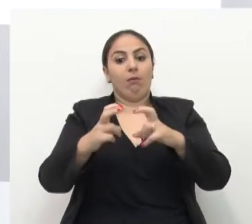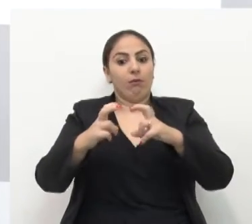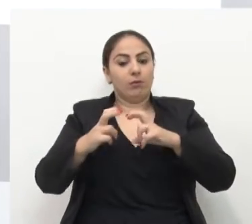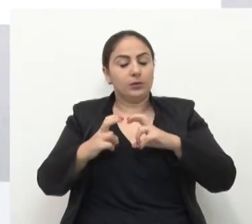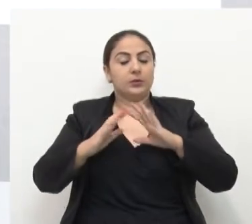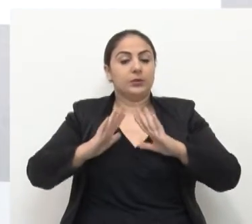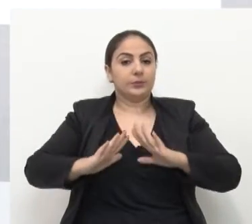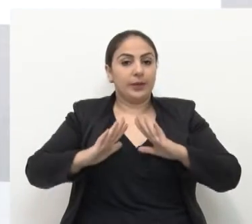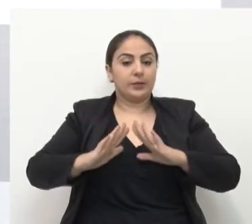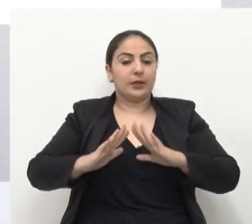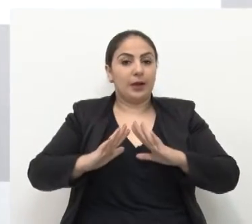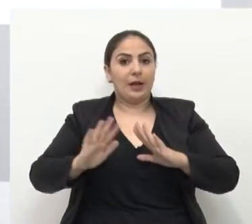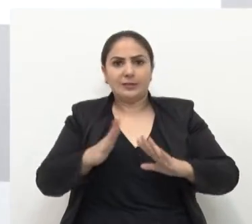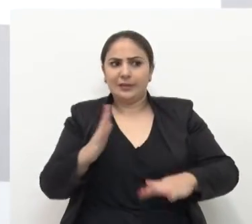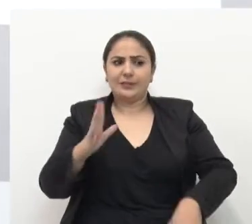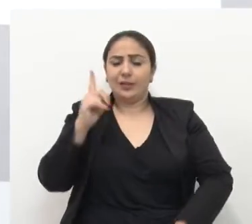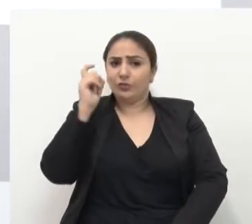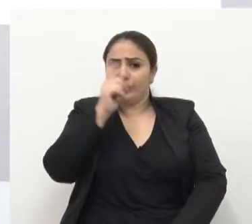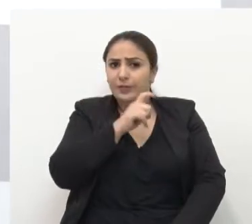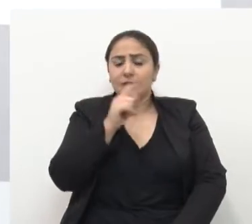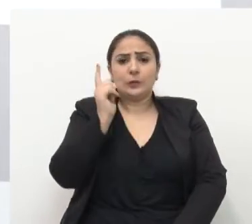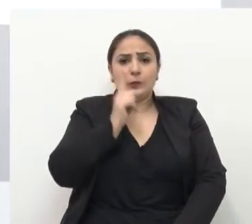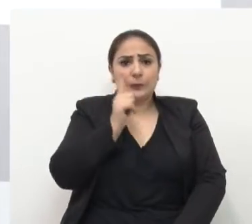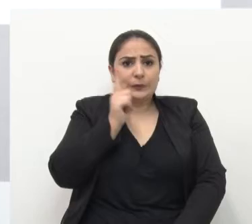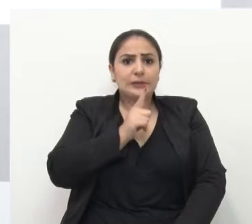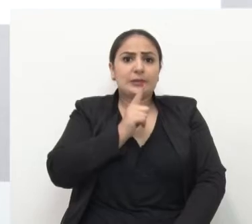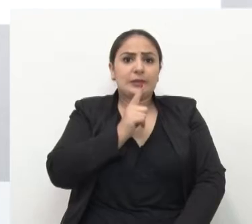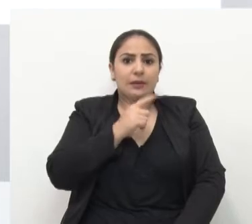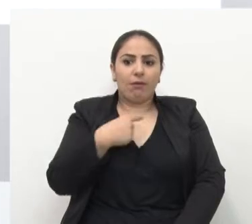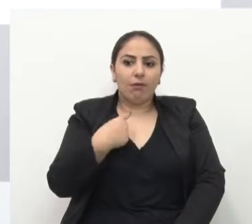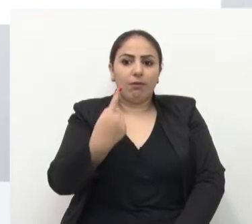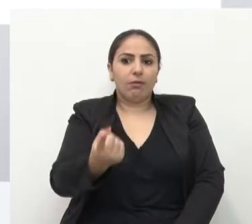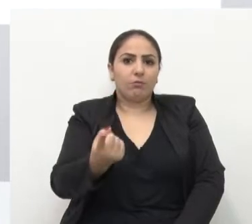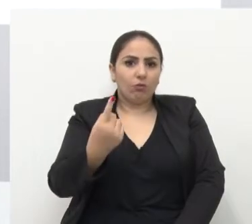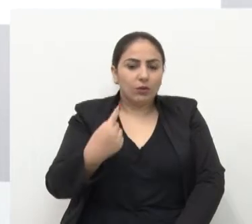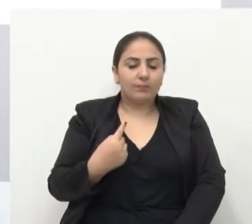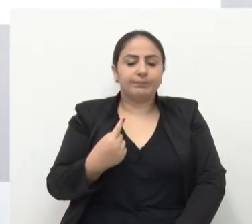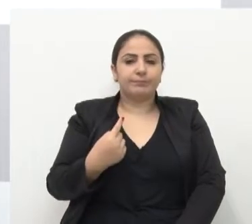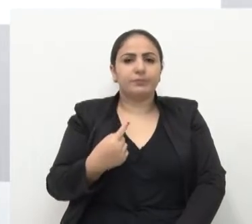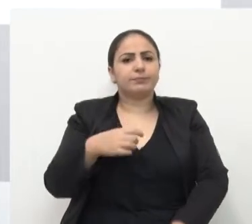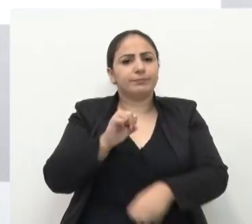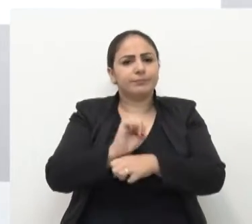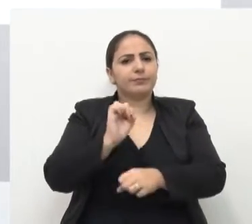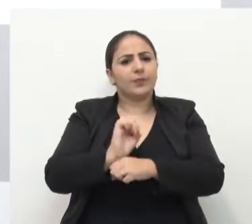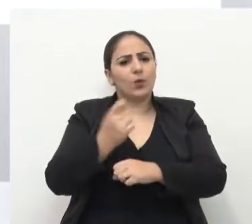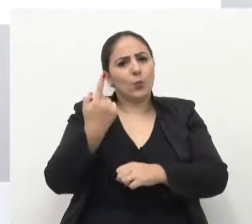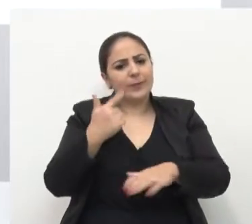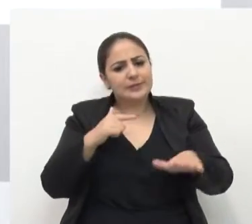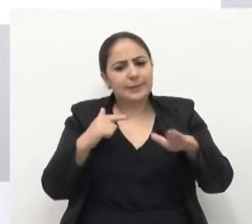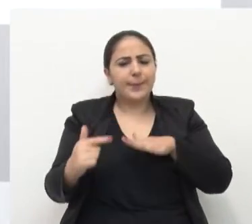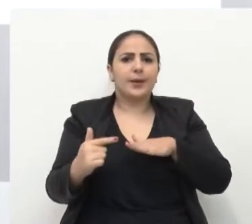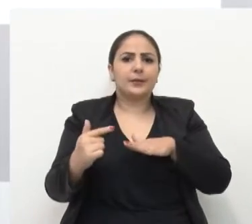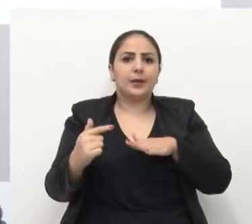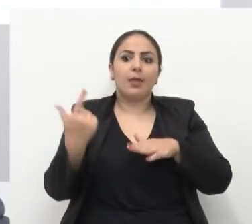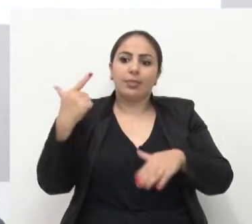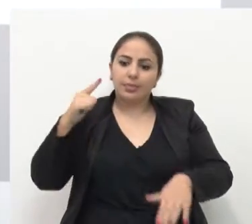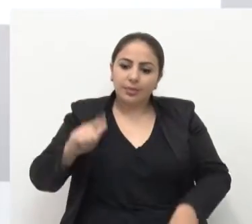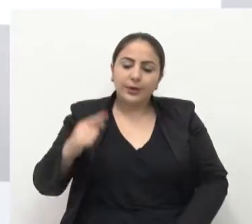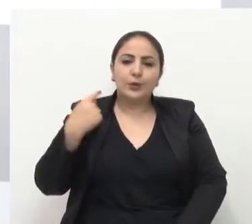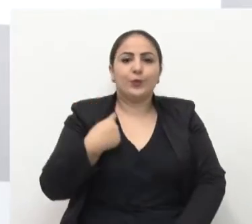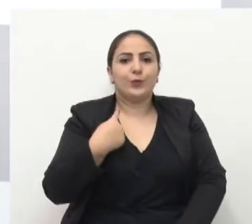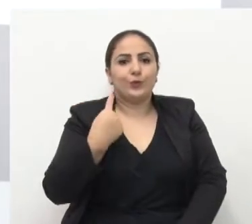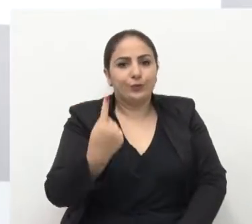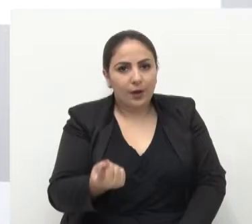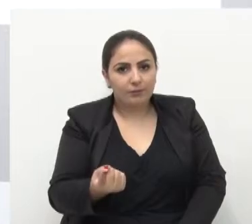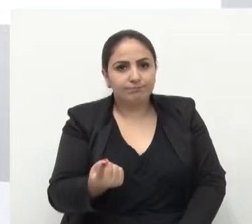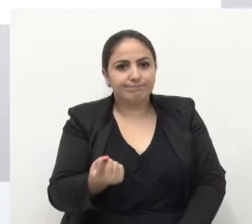ônibus muitas vezes com dificuldade de arrumar o transporte à espera mais uma semana vai novamente